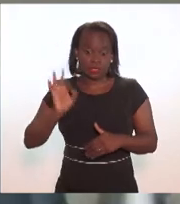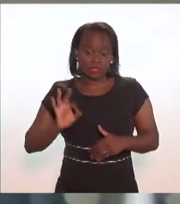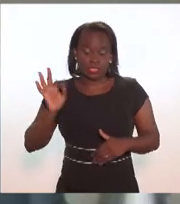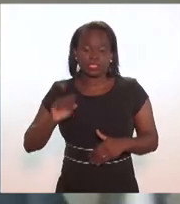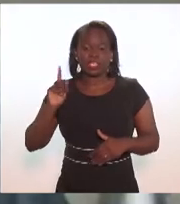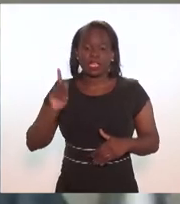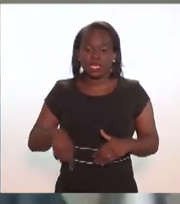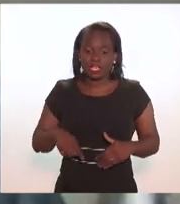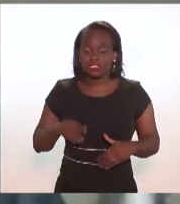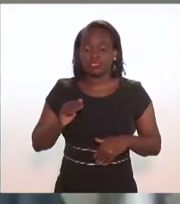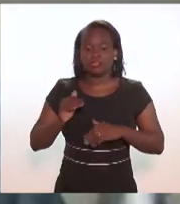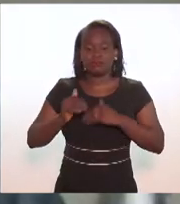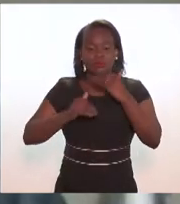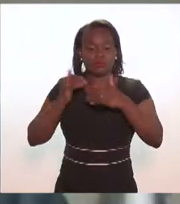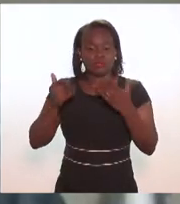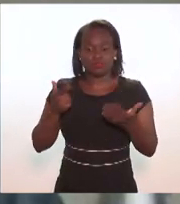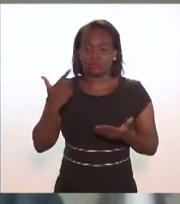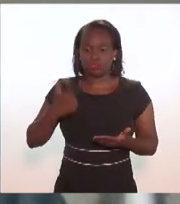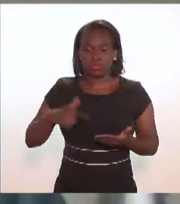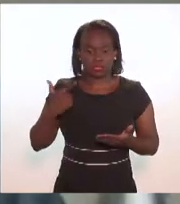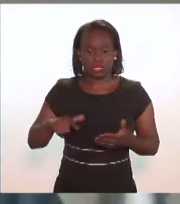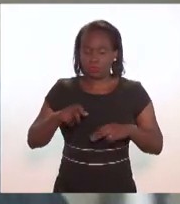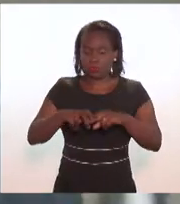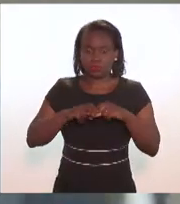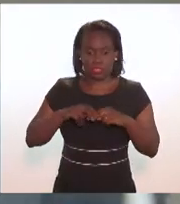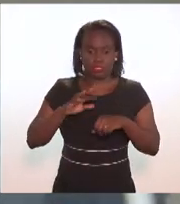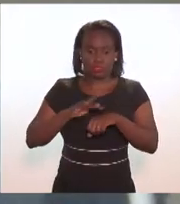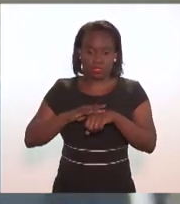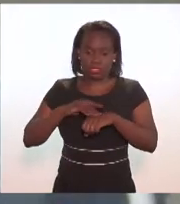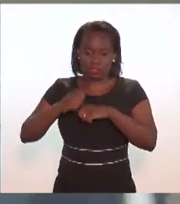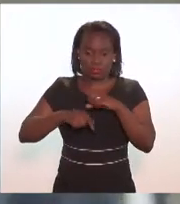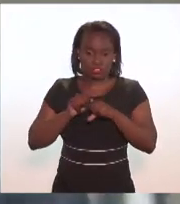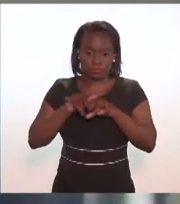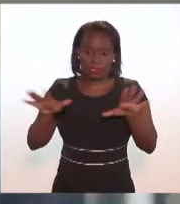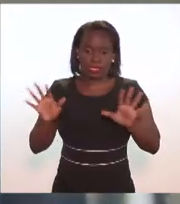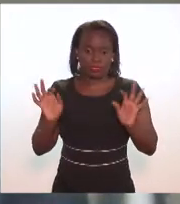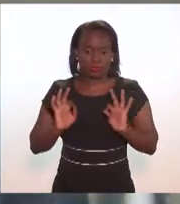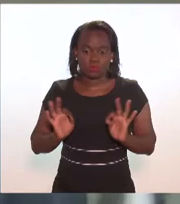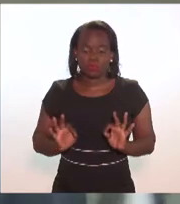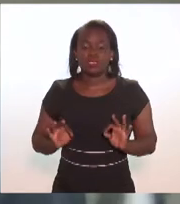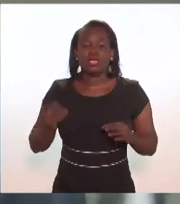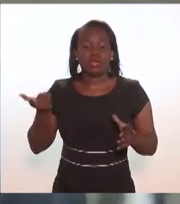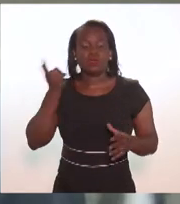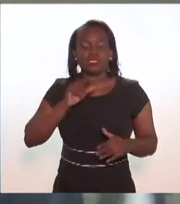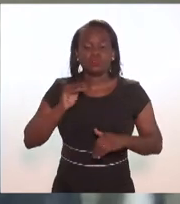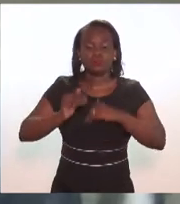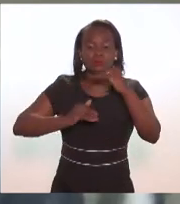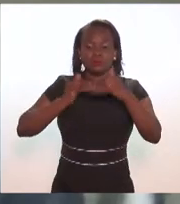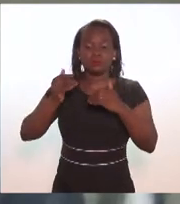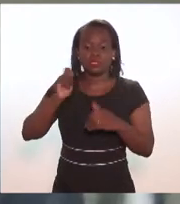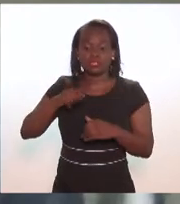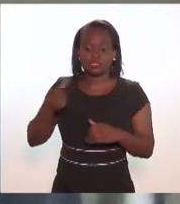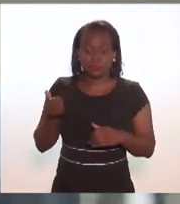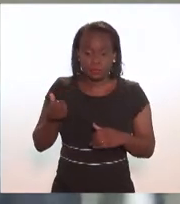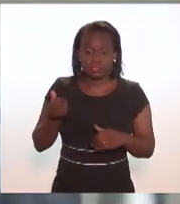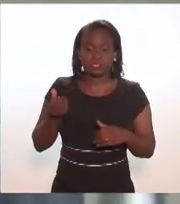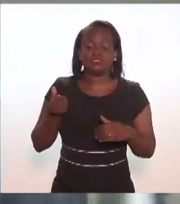um crescimento que não está influenciado pela pandemia. Ele é comparado, a gente conseguiu crescer as receitas no segundo